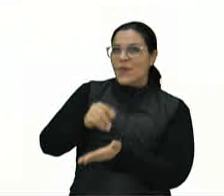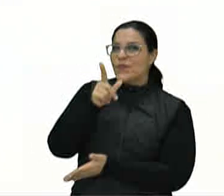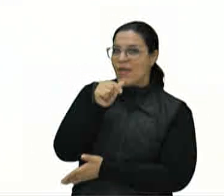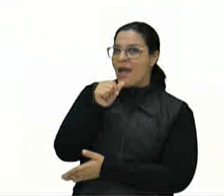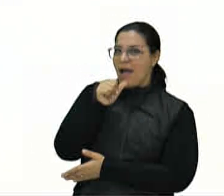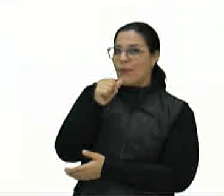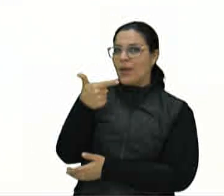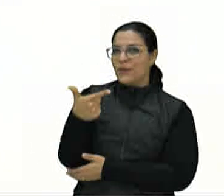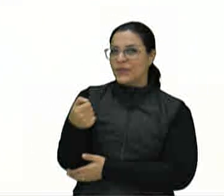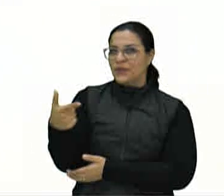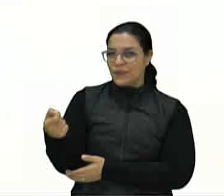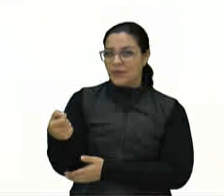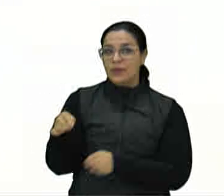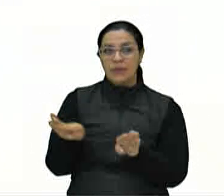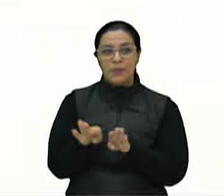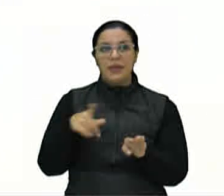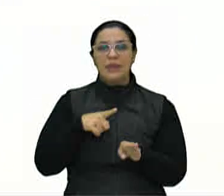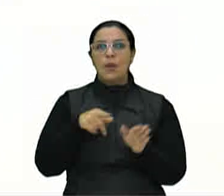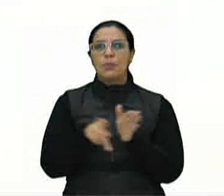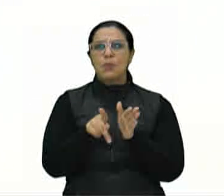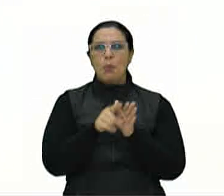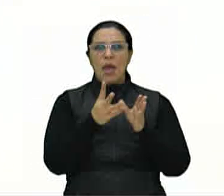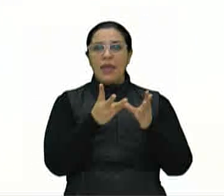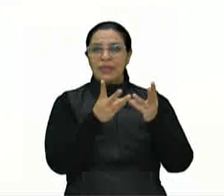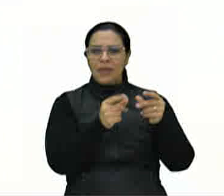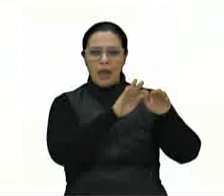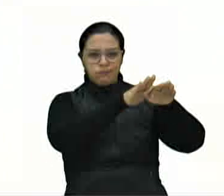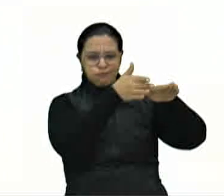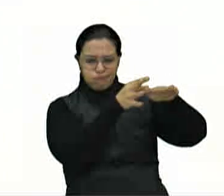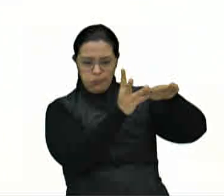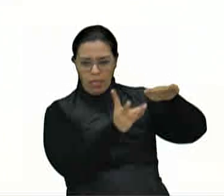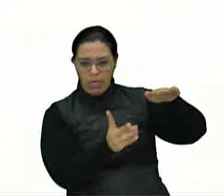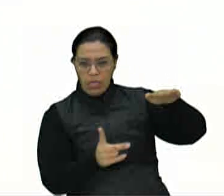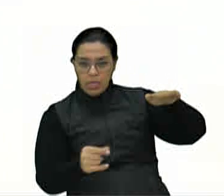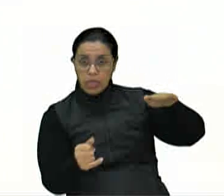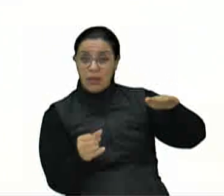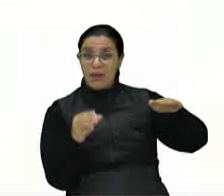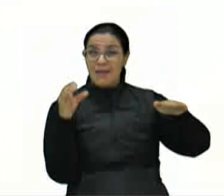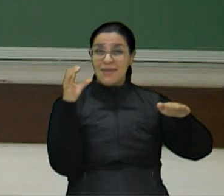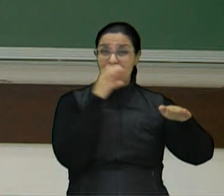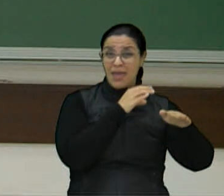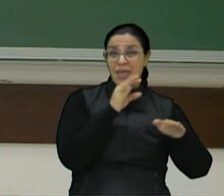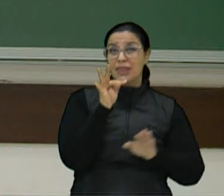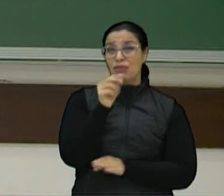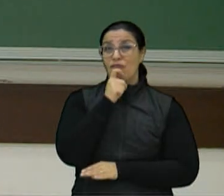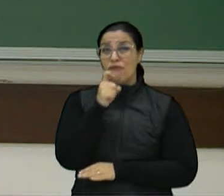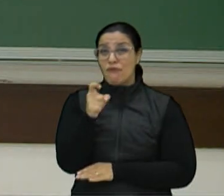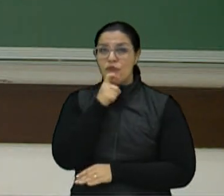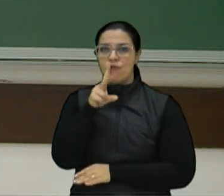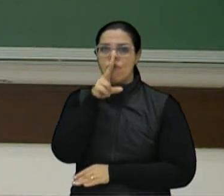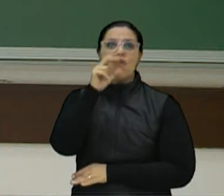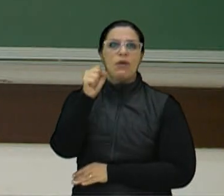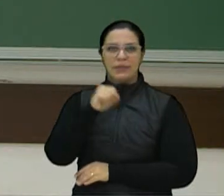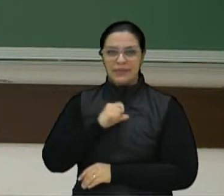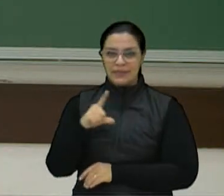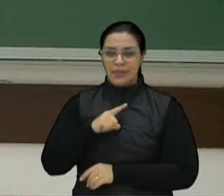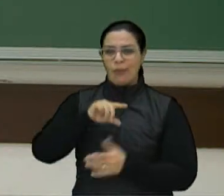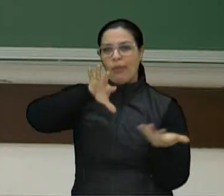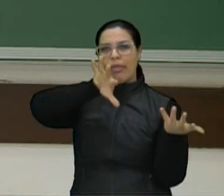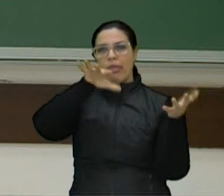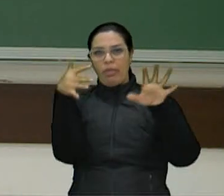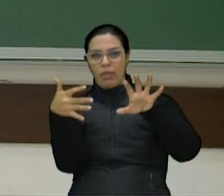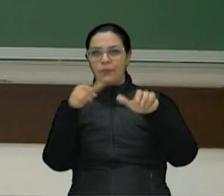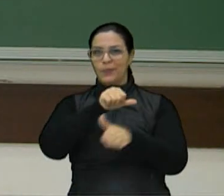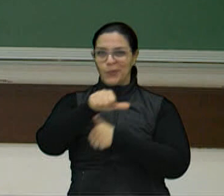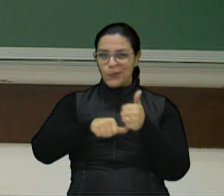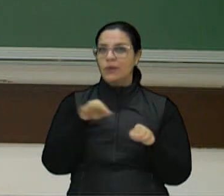2020. Escorregamentos em relevos, como em costas vulneráveis, ondas de calor e de frio mais intensas, ou seja, um desequilíbrio